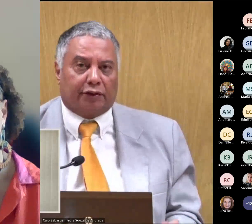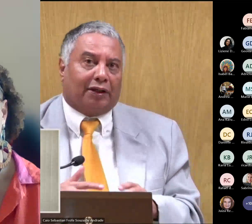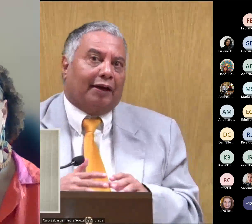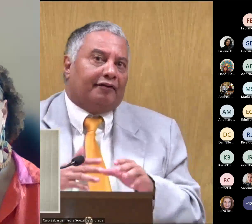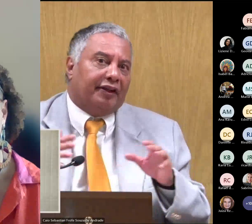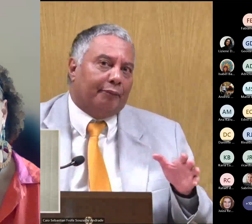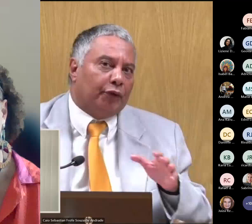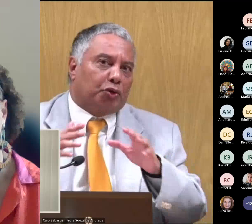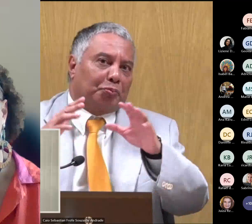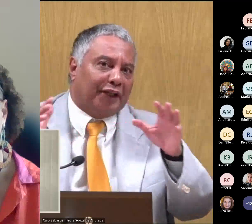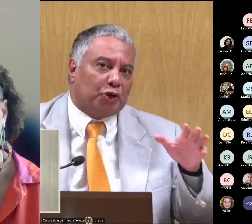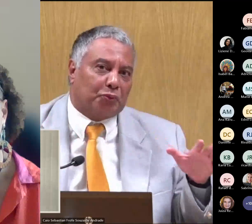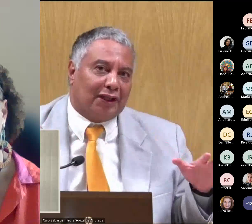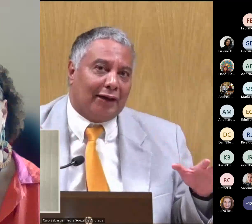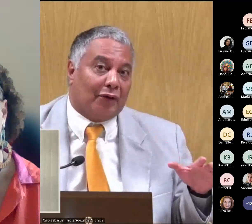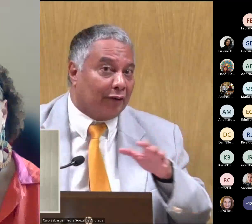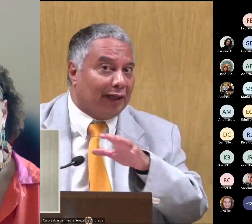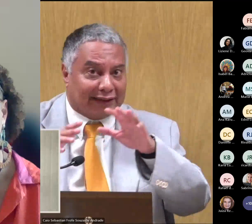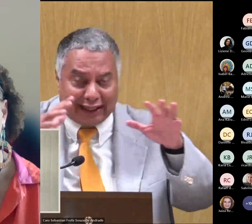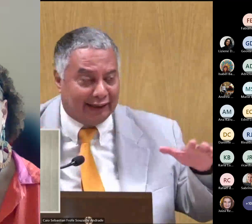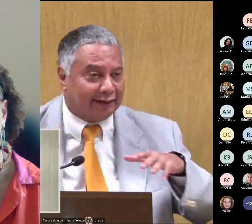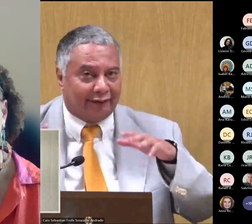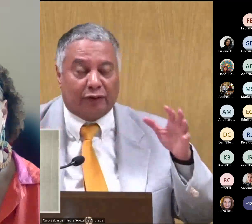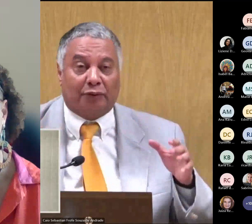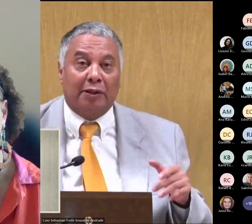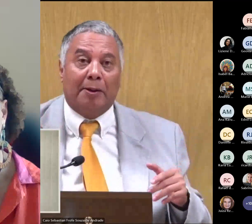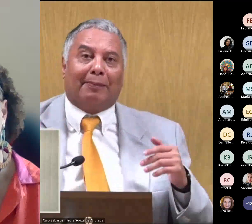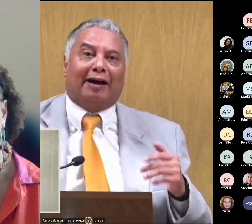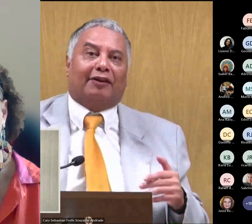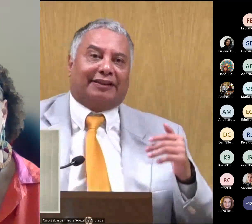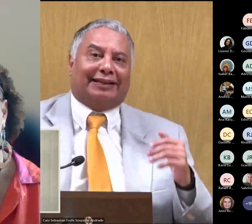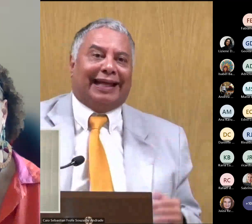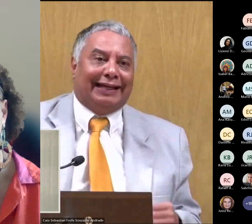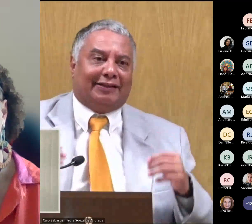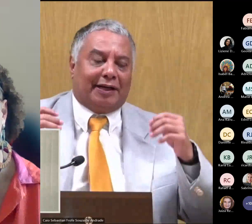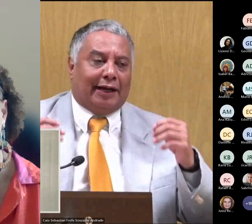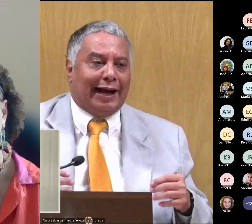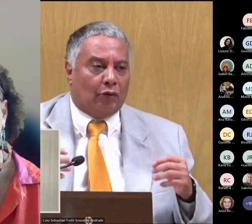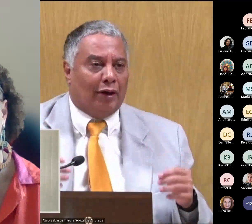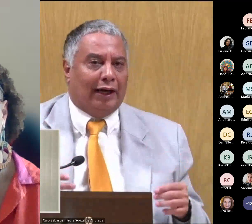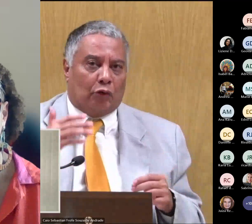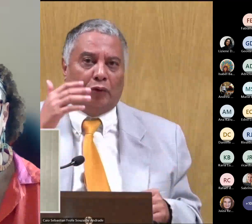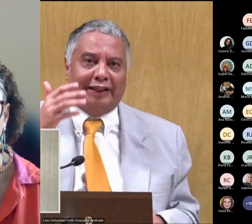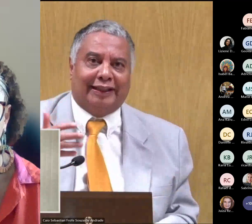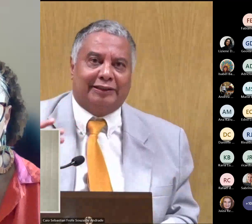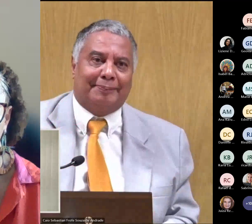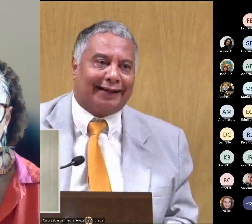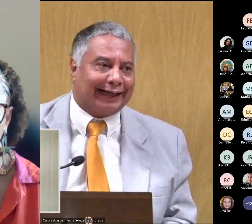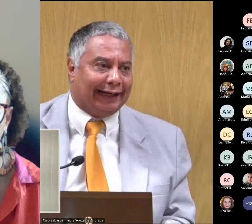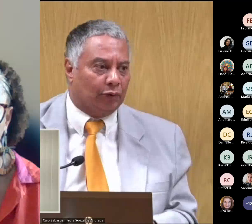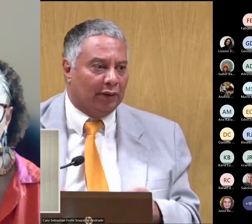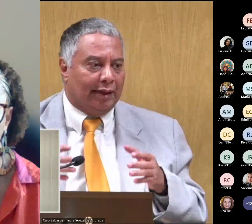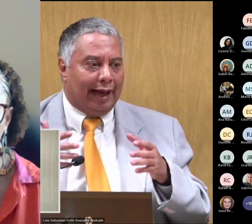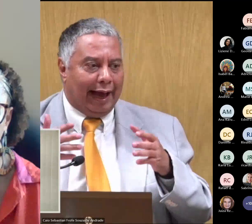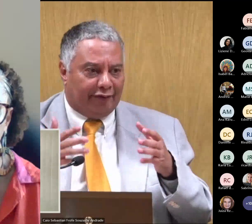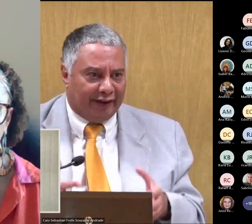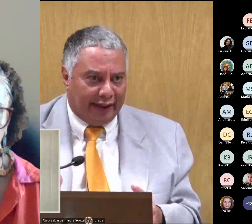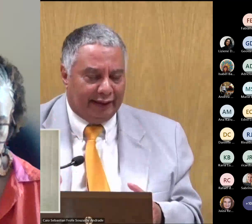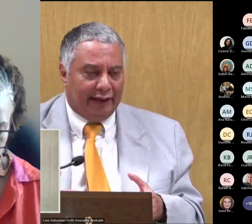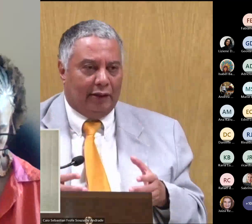a gente nunca via muitos pretos por lá agora agora tá tá vindo mas você tem que chegar agora como líder de mercado